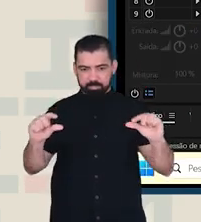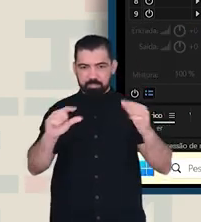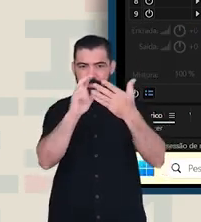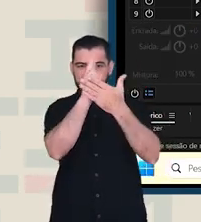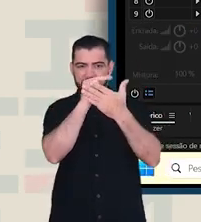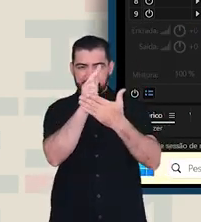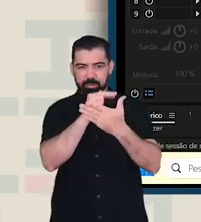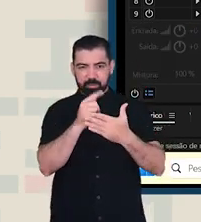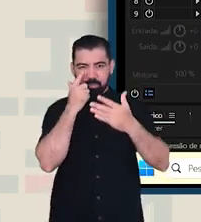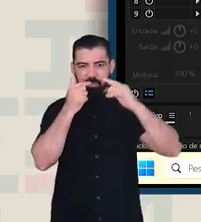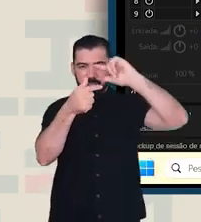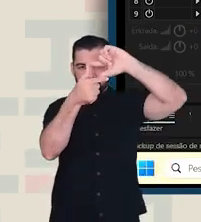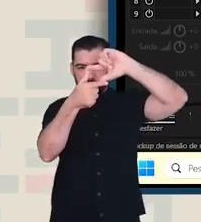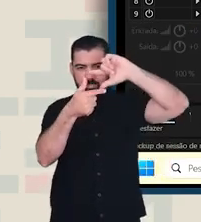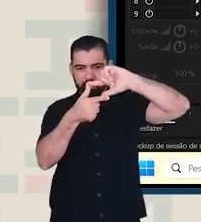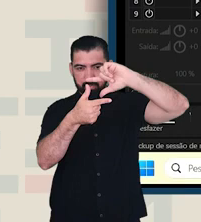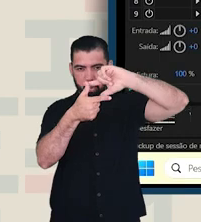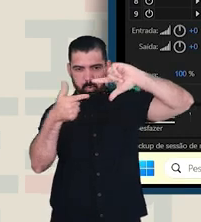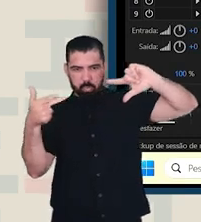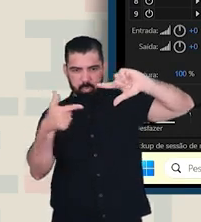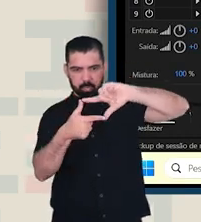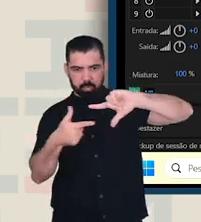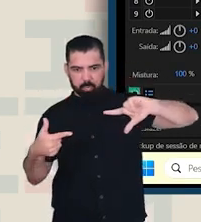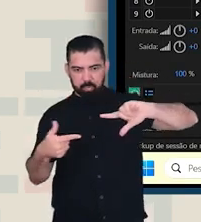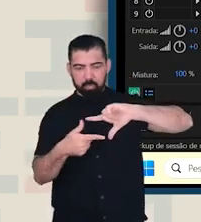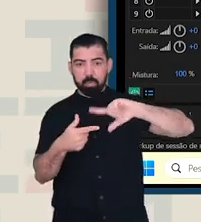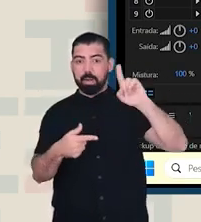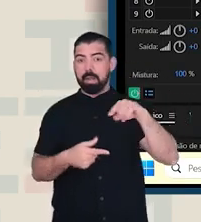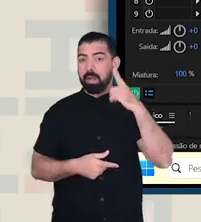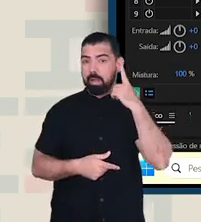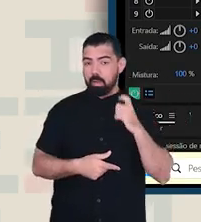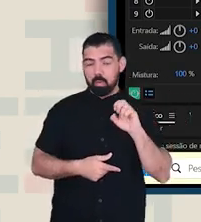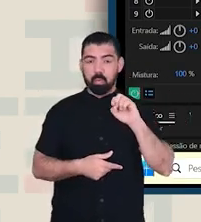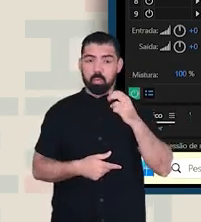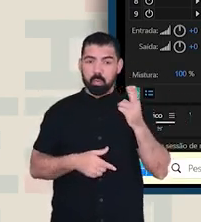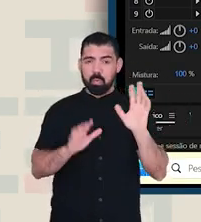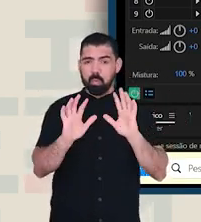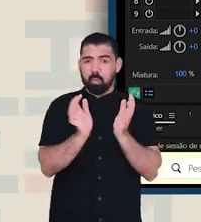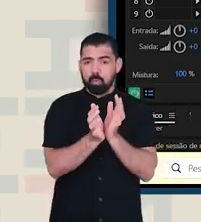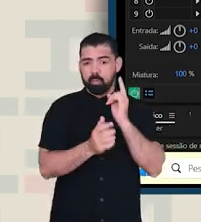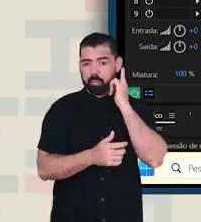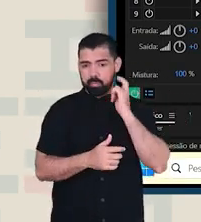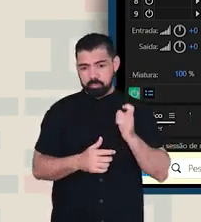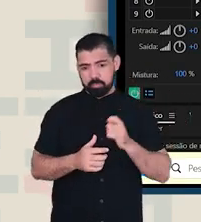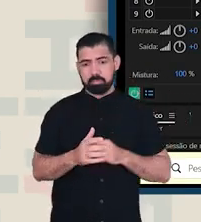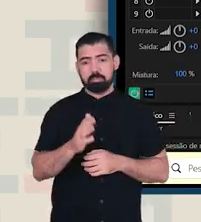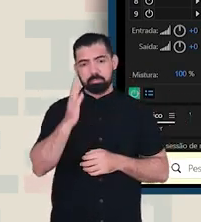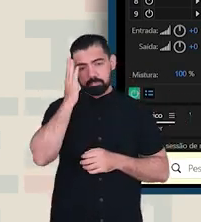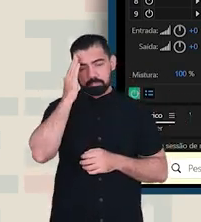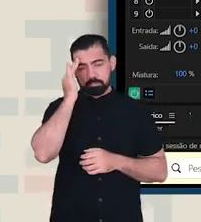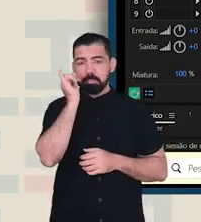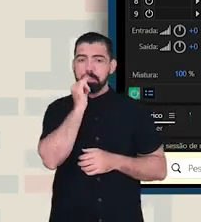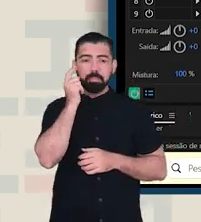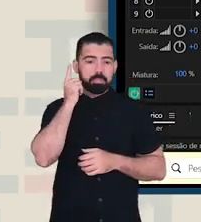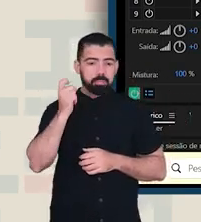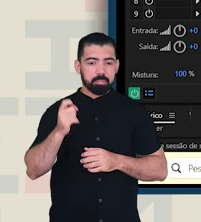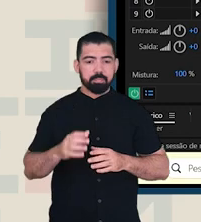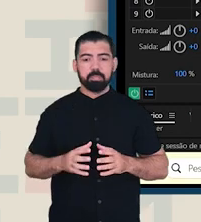figurinhas que tem aí é um som ou um conjunto de som. Basicamente, podemos entender que é um som.